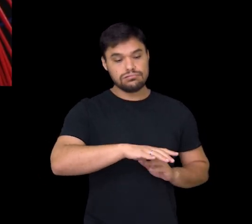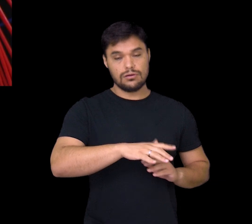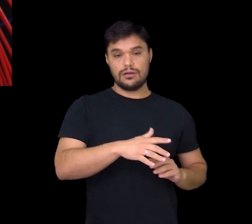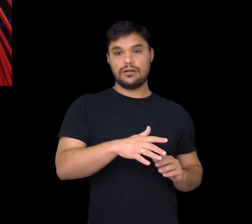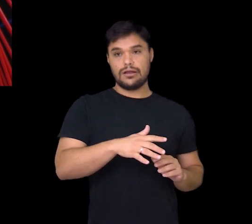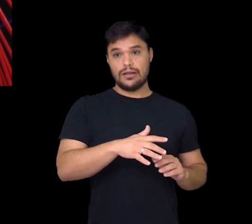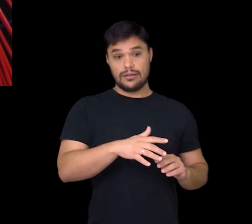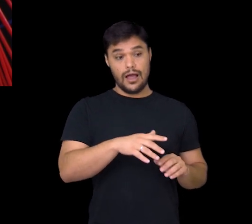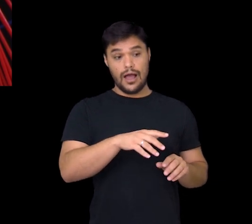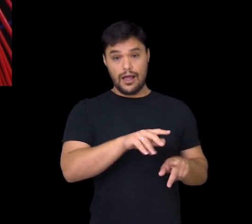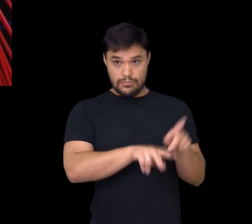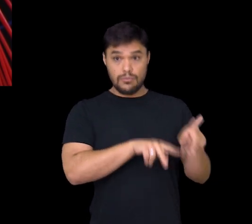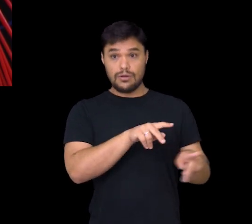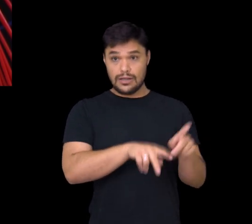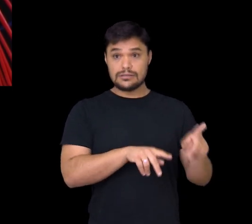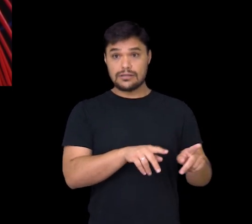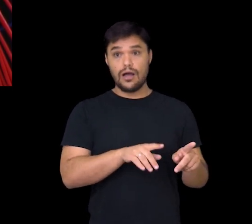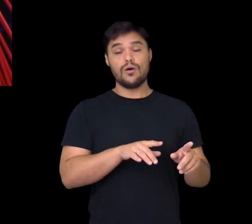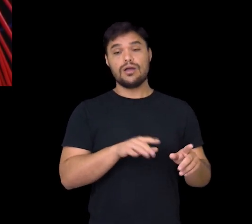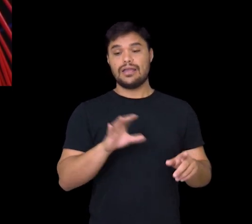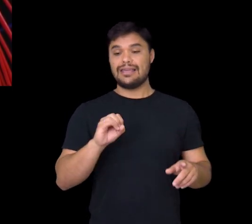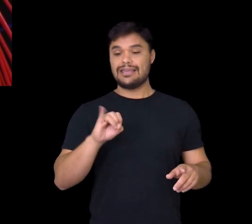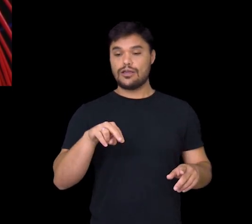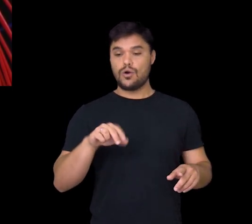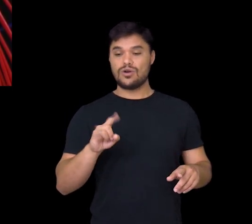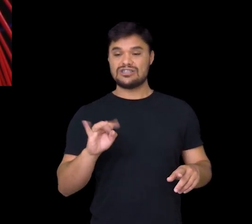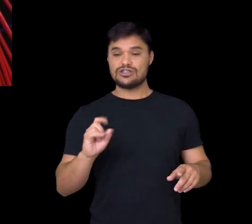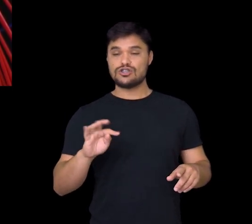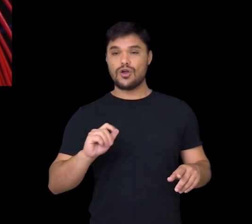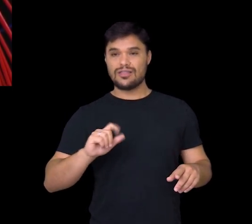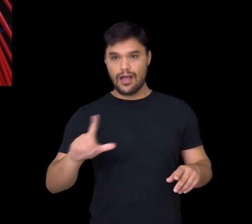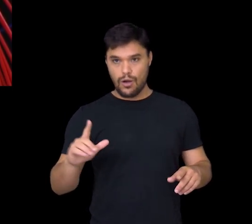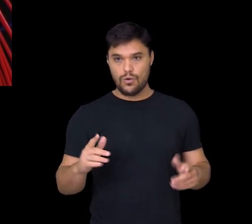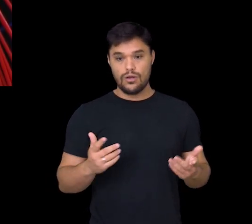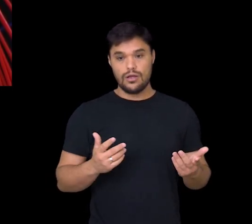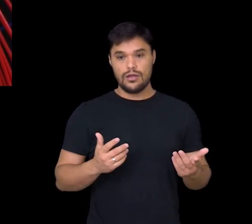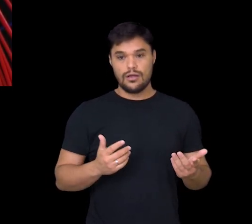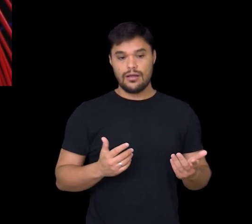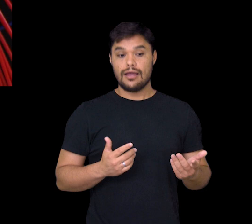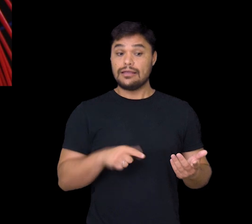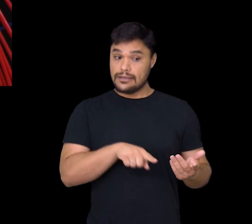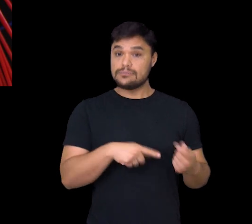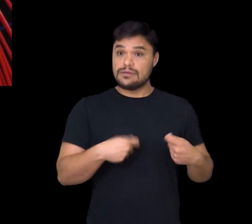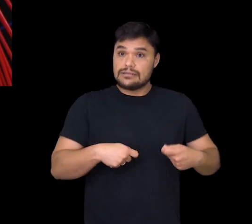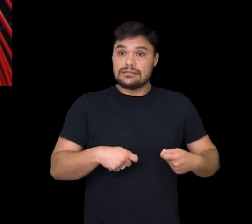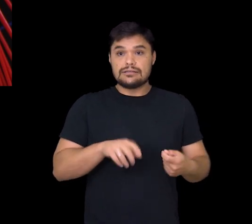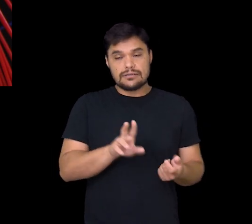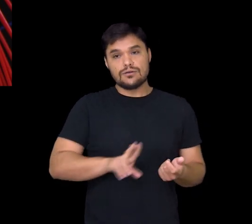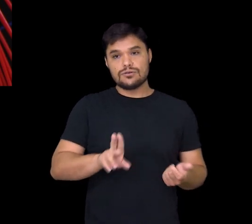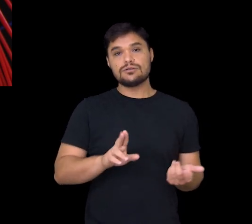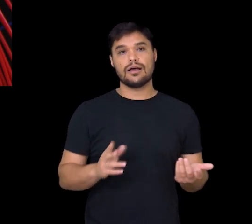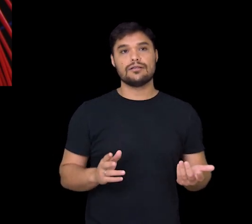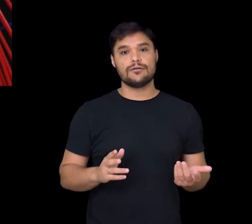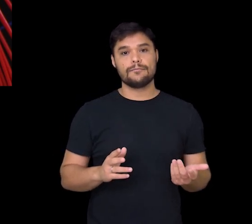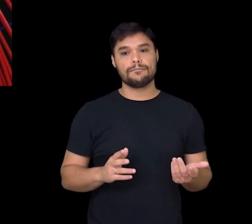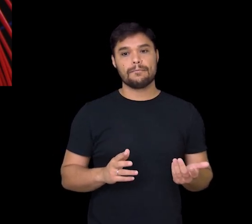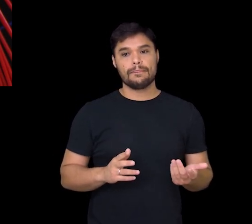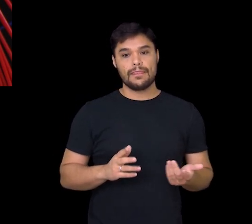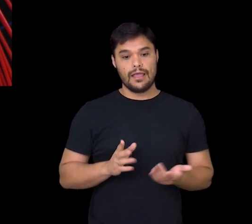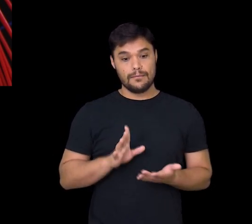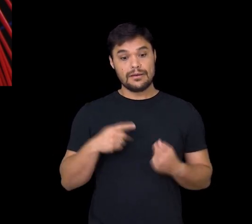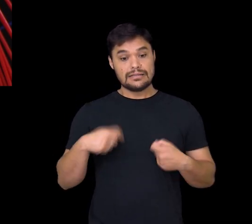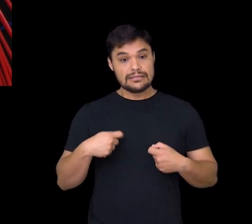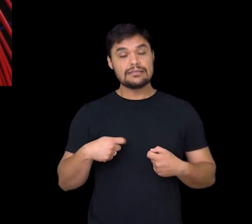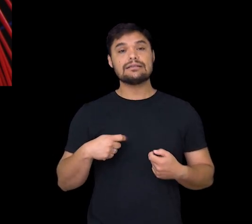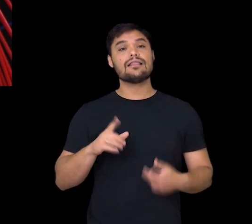pública e incondicionada. Deputada Soraya Santos, isso PL precisa ser Rio aplicado. de Janeiro. Isso não é ela. É a necessidade de países, isso que eu volto a dizer, que é